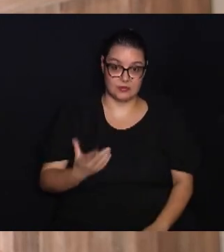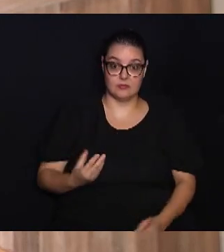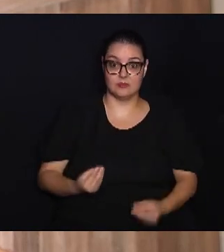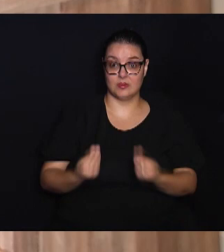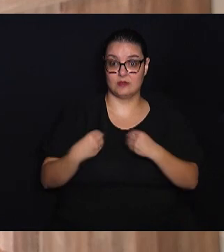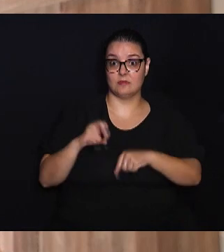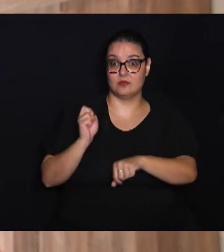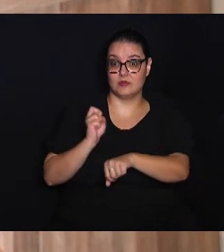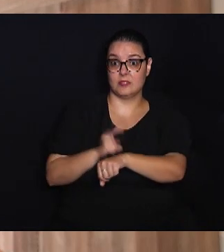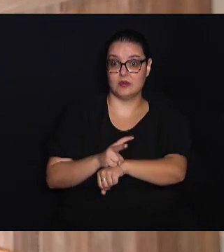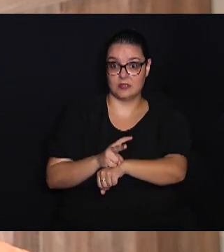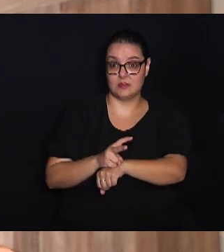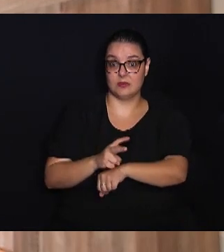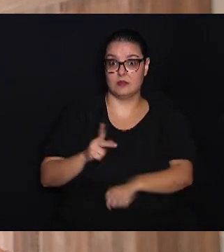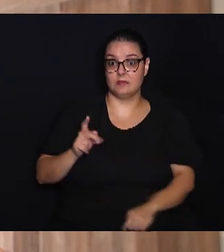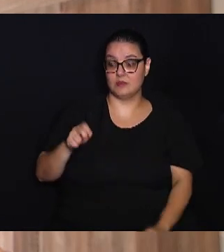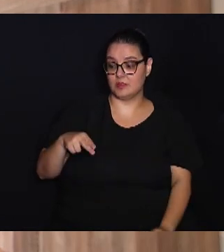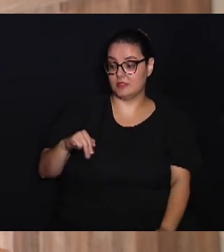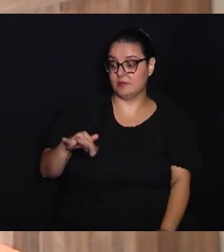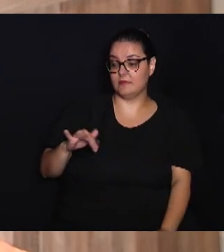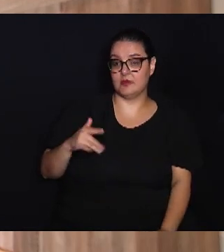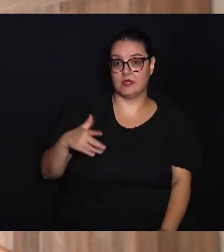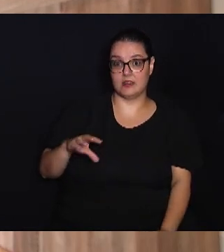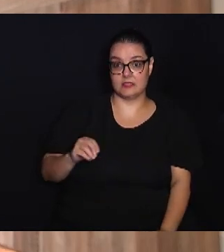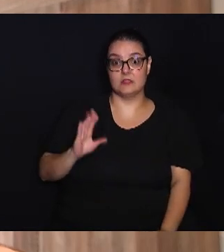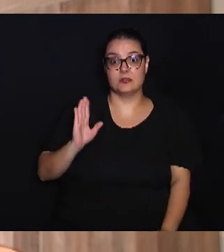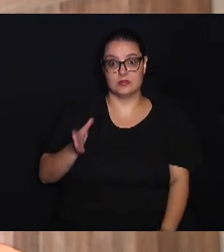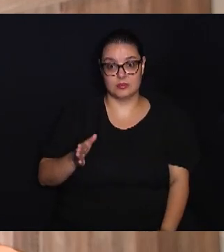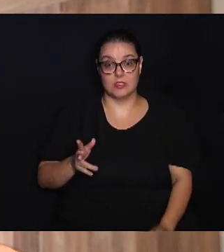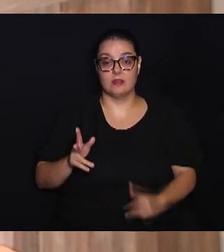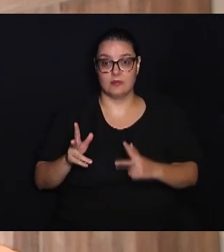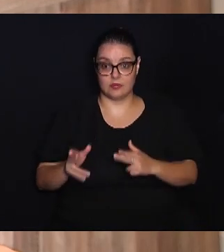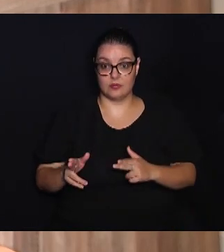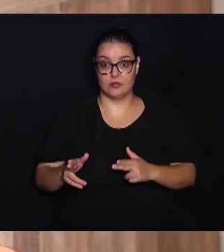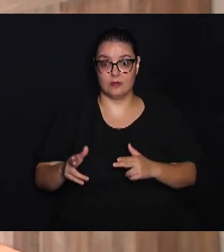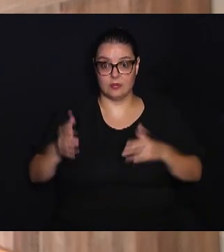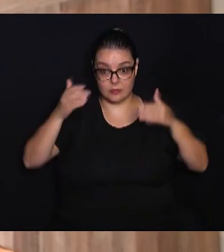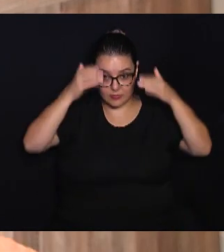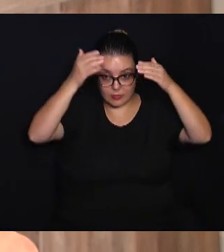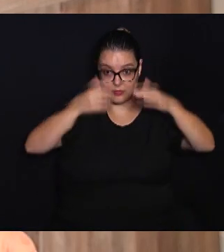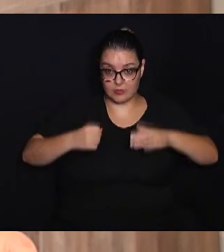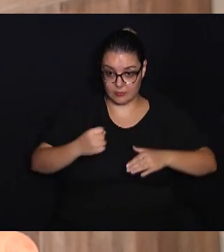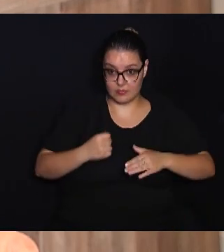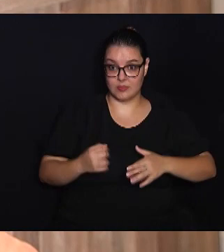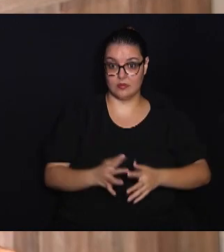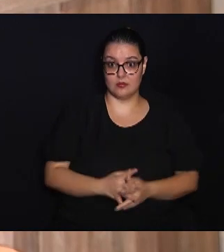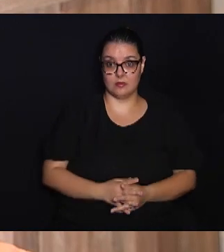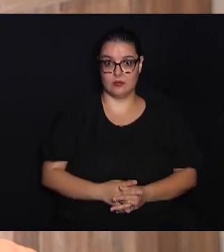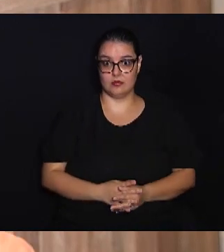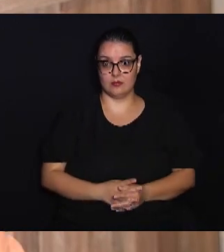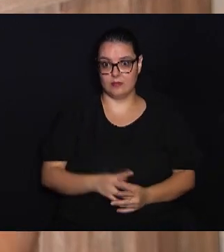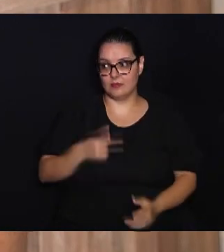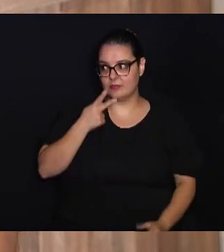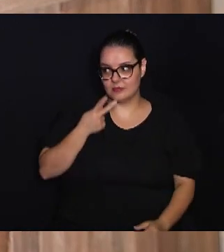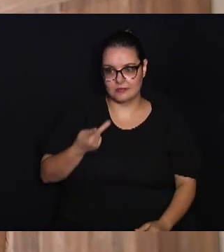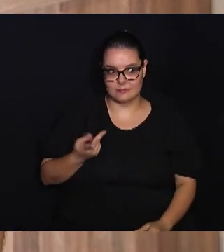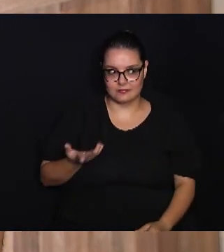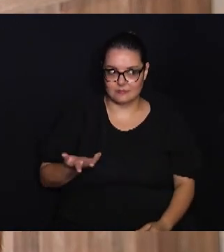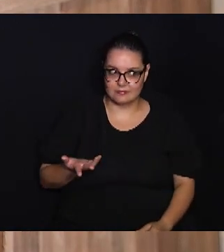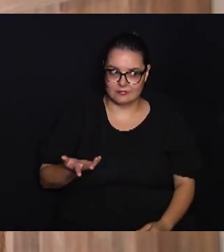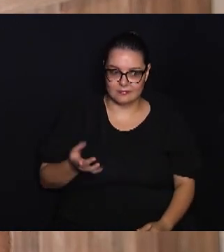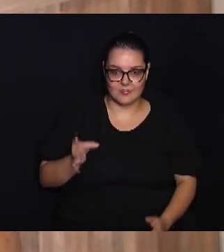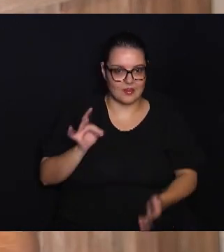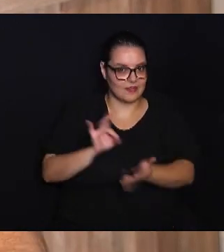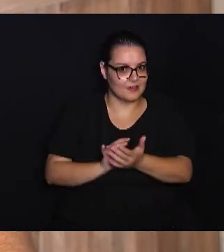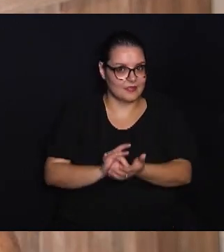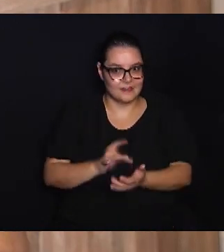e me ofereceu uma vaga na planificação já como como chefe eu falei para ele falei olha